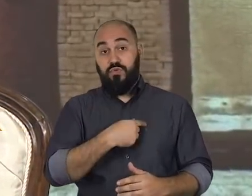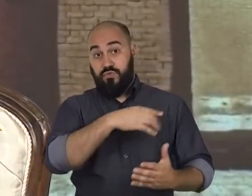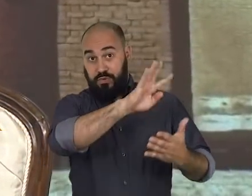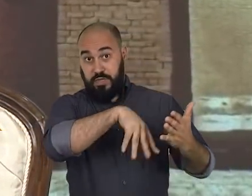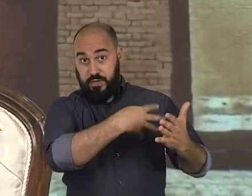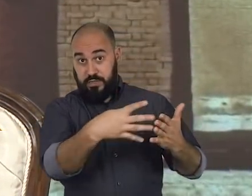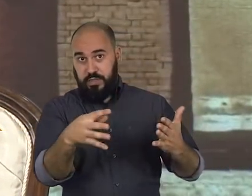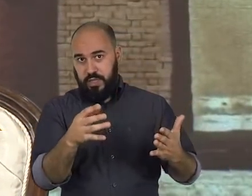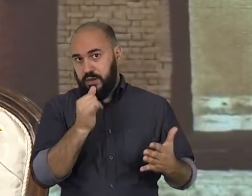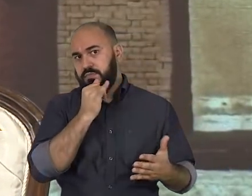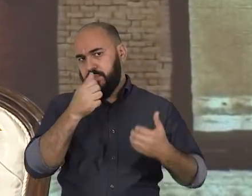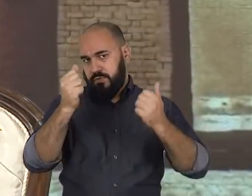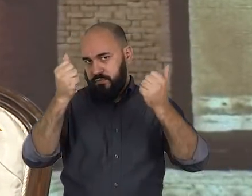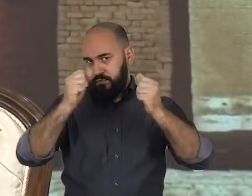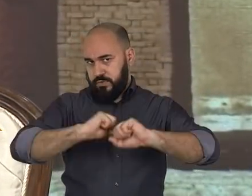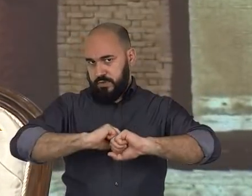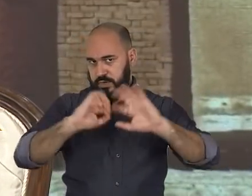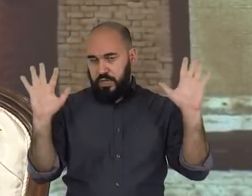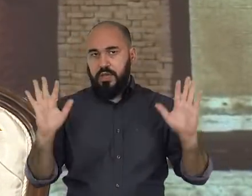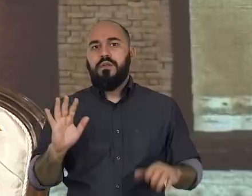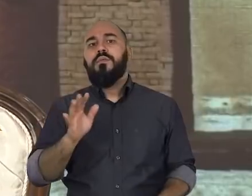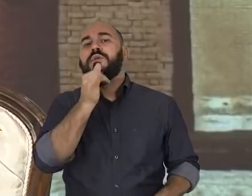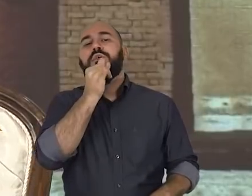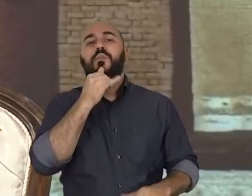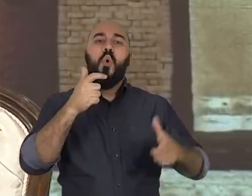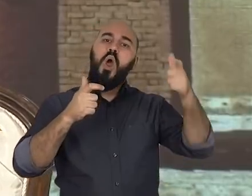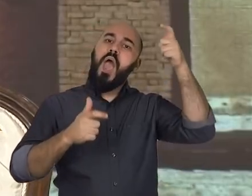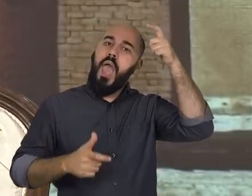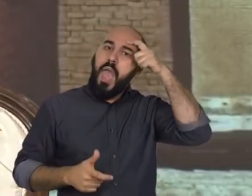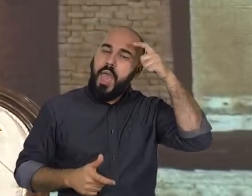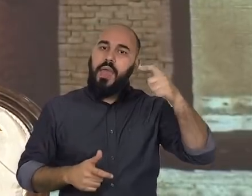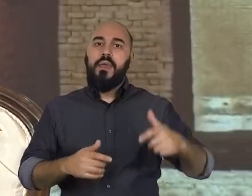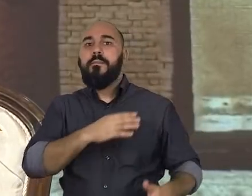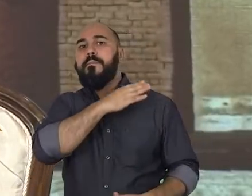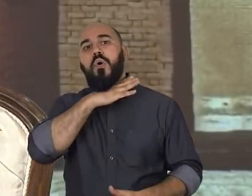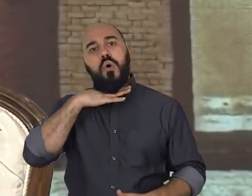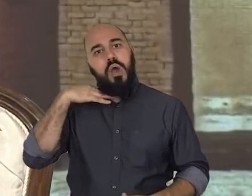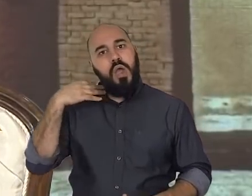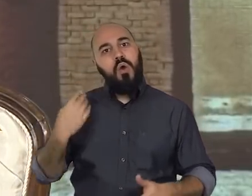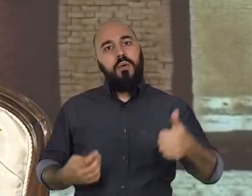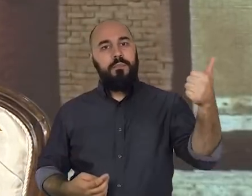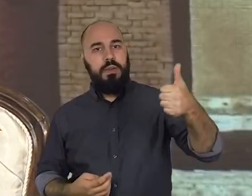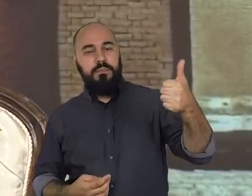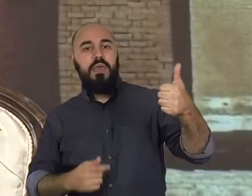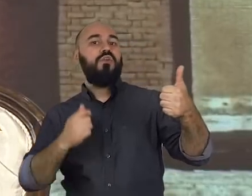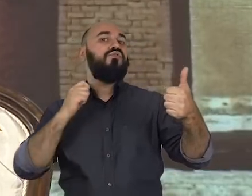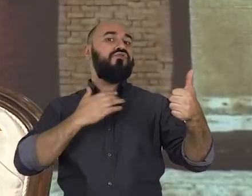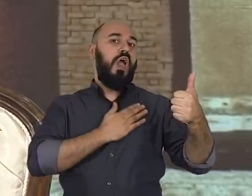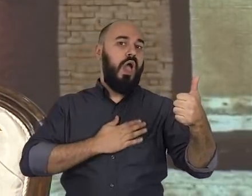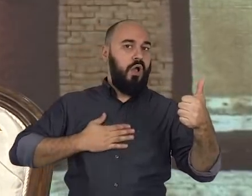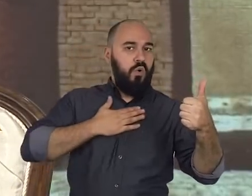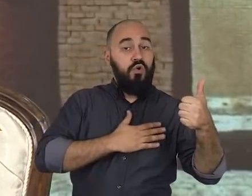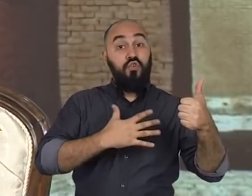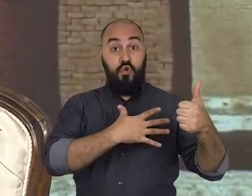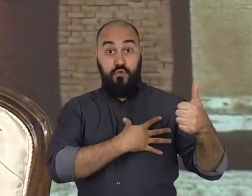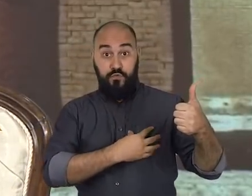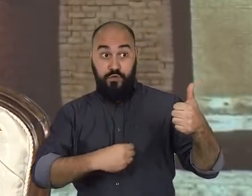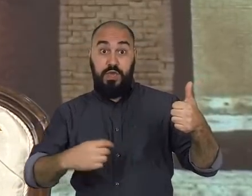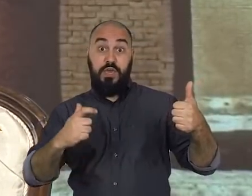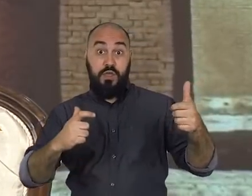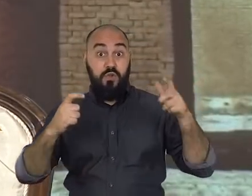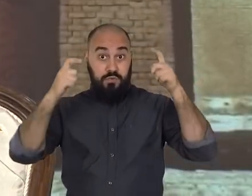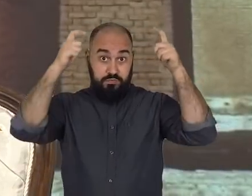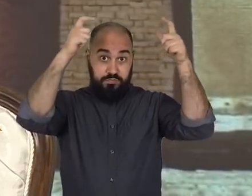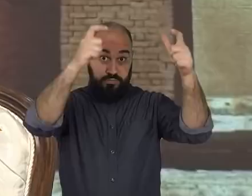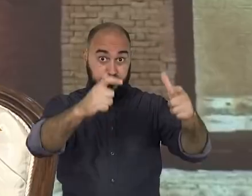para facilitar a explicação, que o rei fulano de tal morreu em 1º de agosto e o seu filho recebeu a